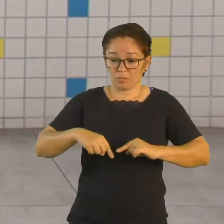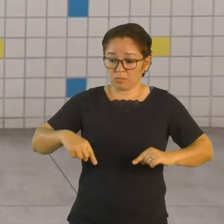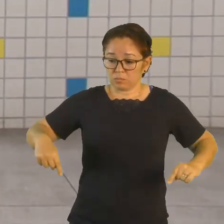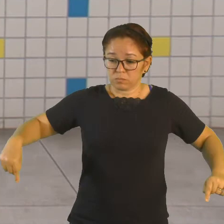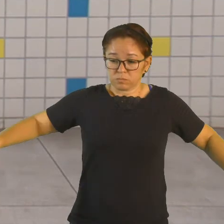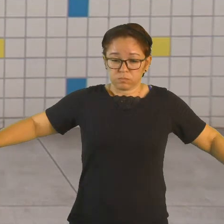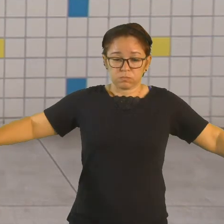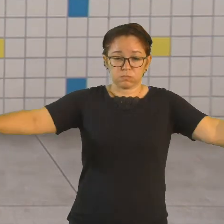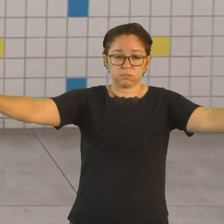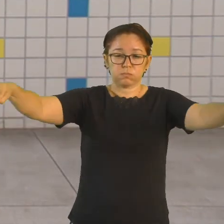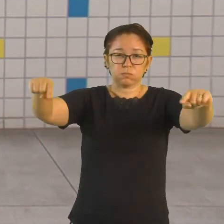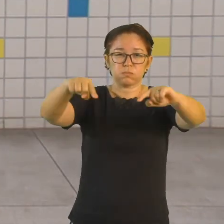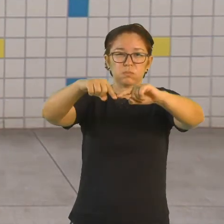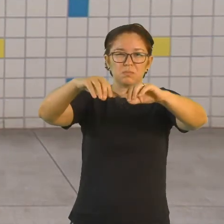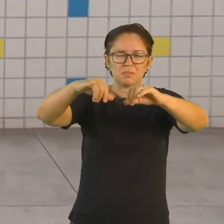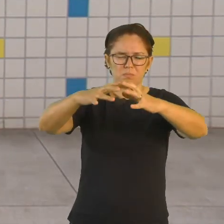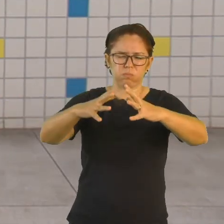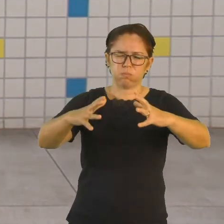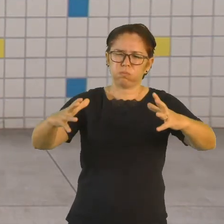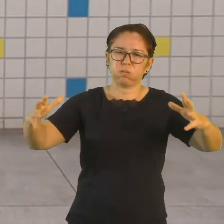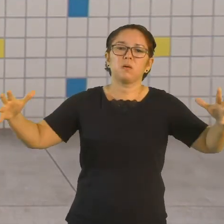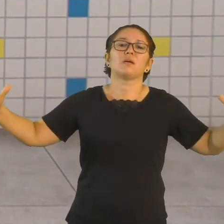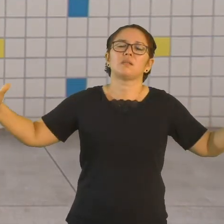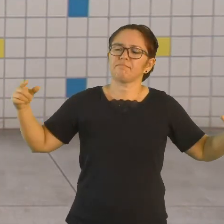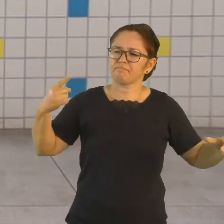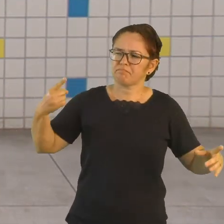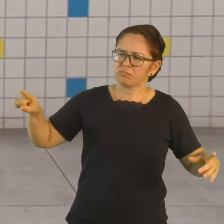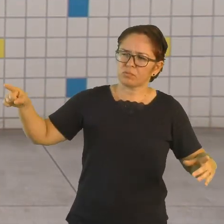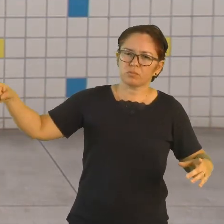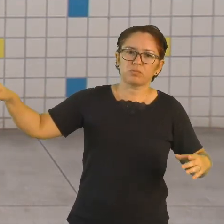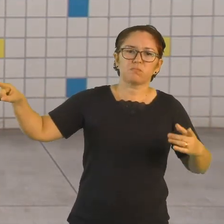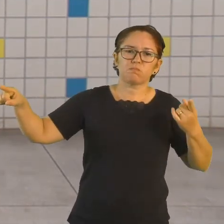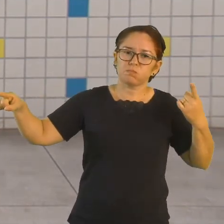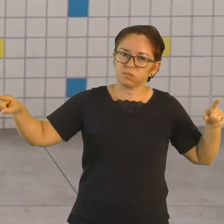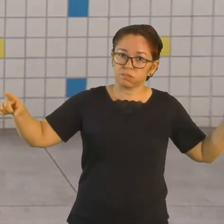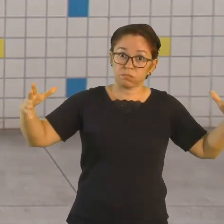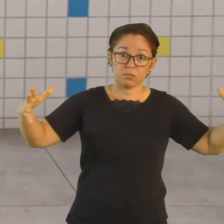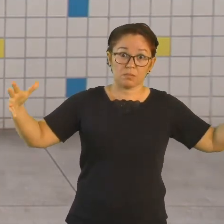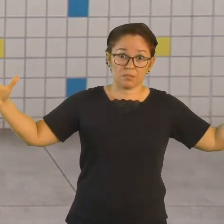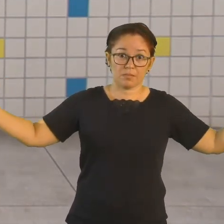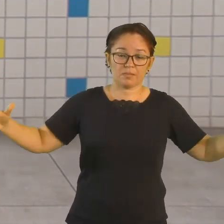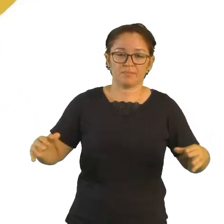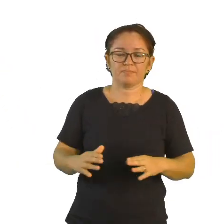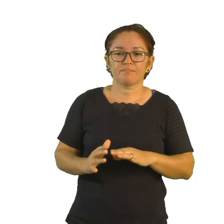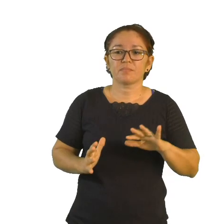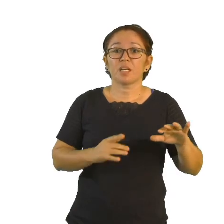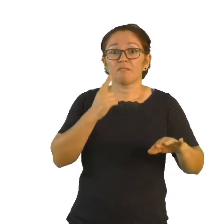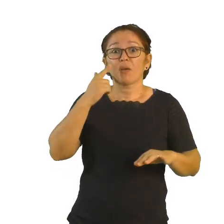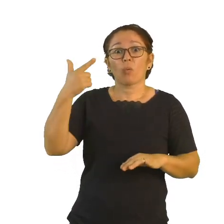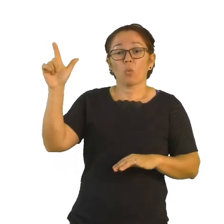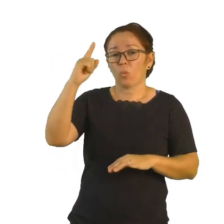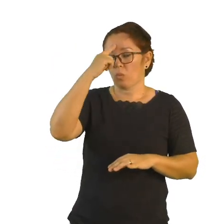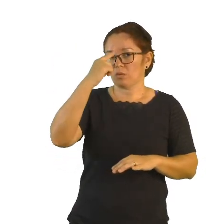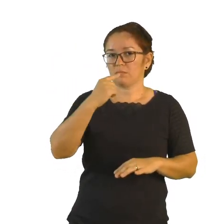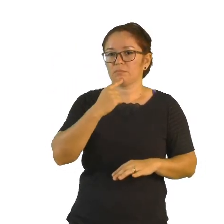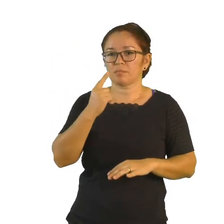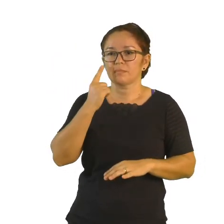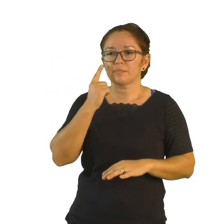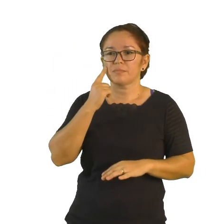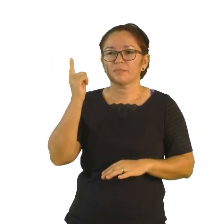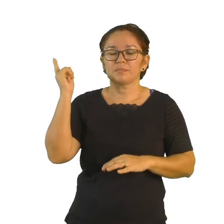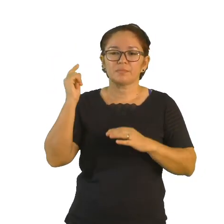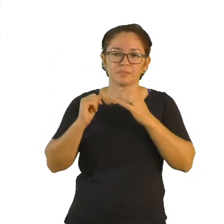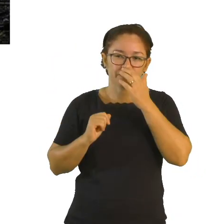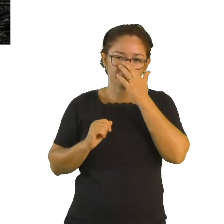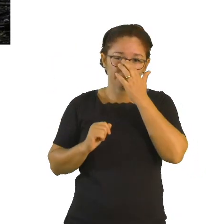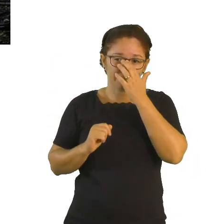grande extensão. Veja aí mais uma imagem. Essa imagem ela mostra